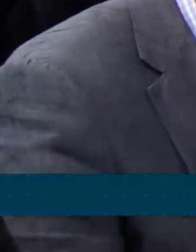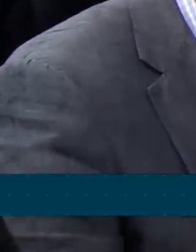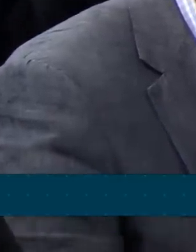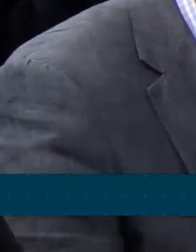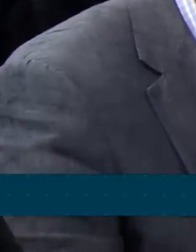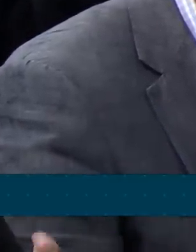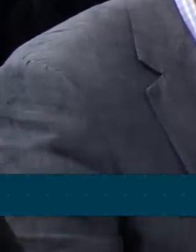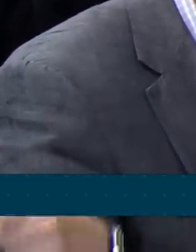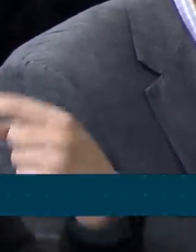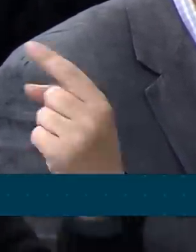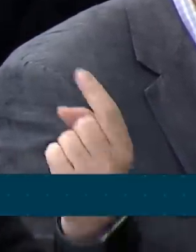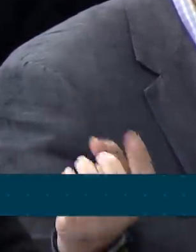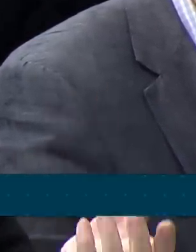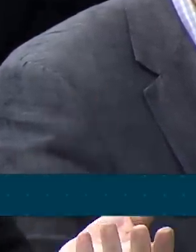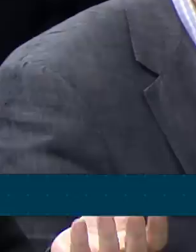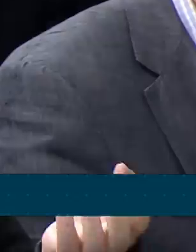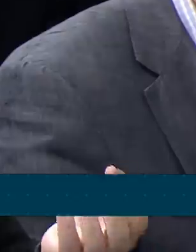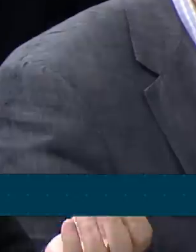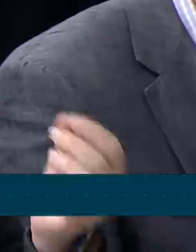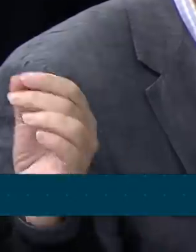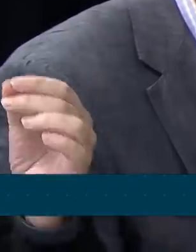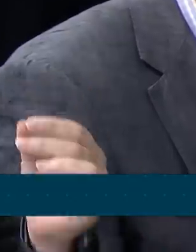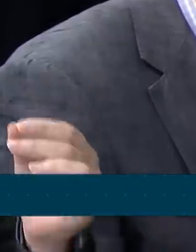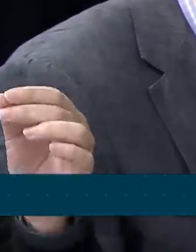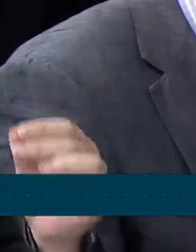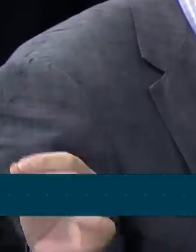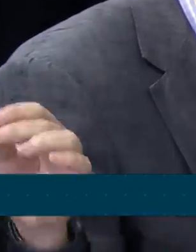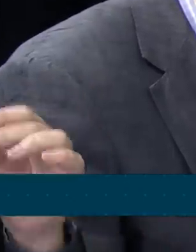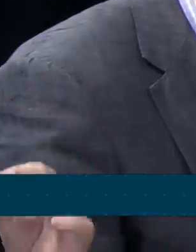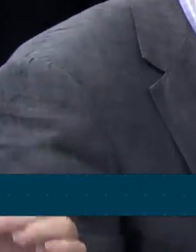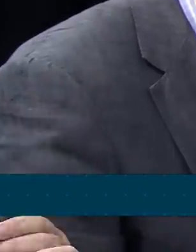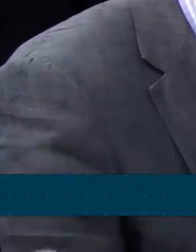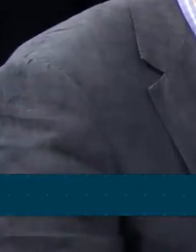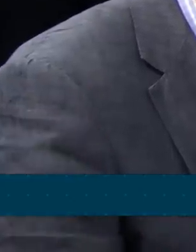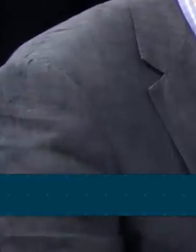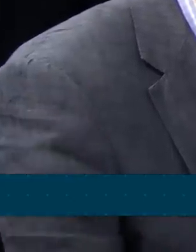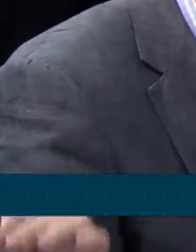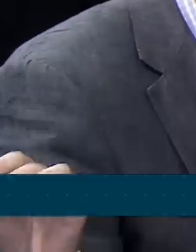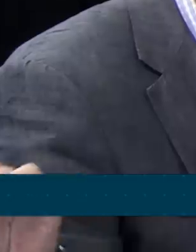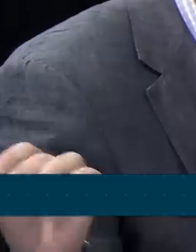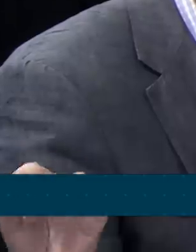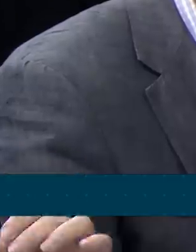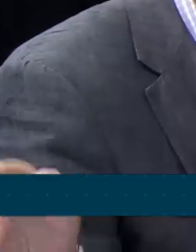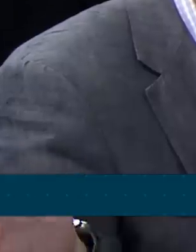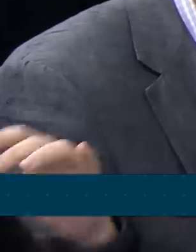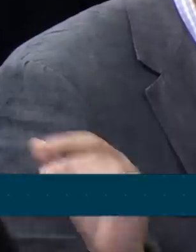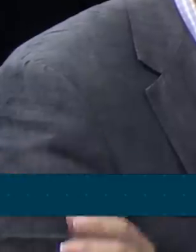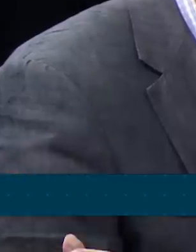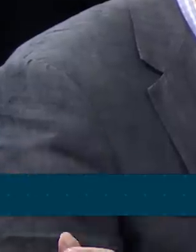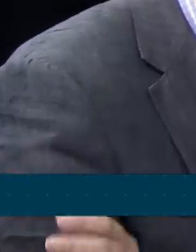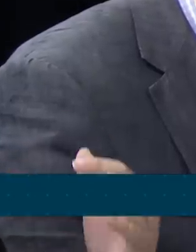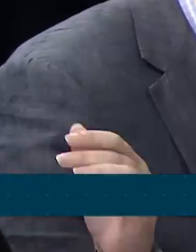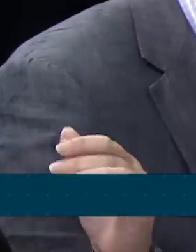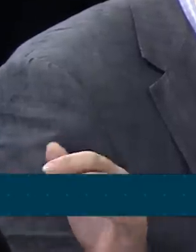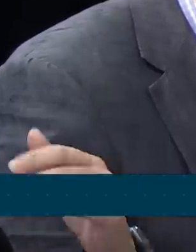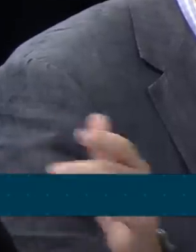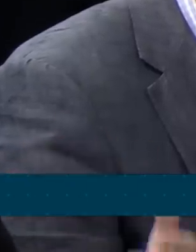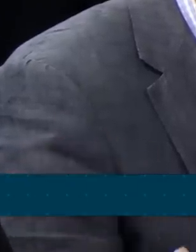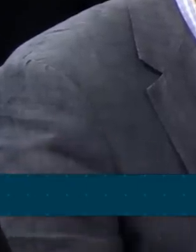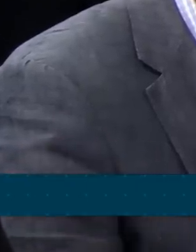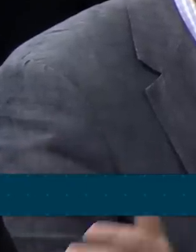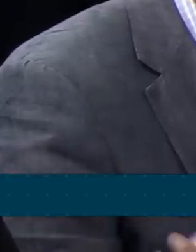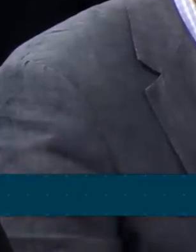acontecendo desde o governo passado e eu queria também entender o que vai ser feito com equipamento de testes o equipamento até não consegue é